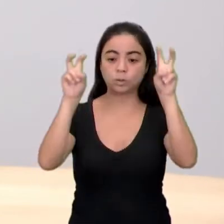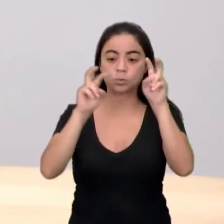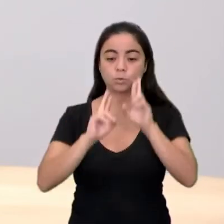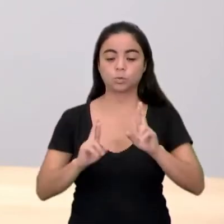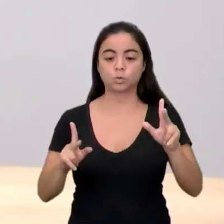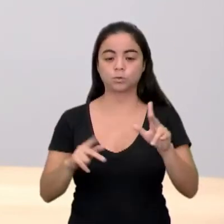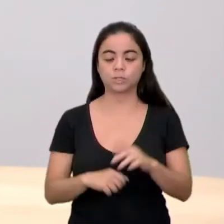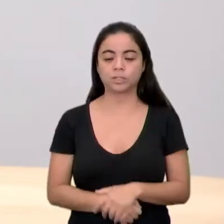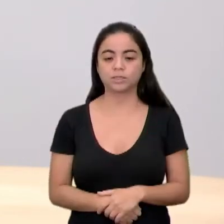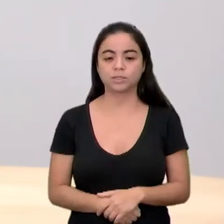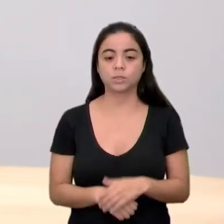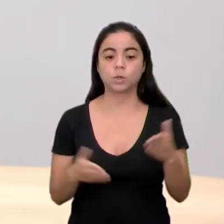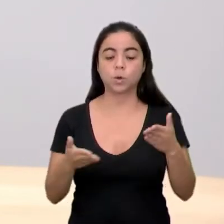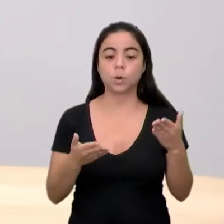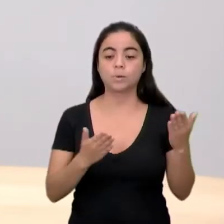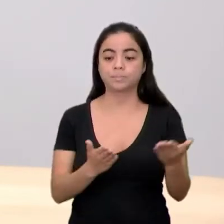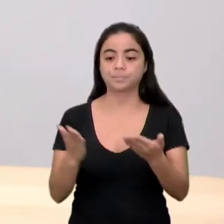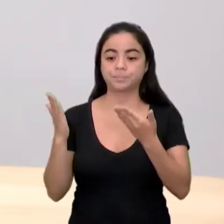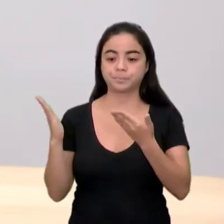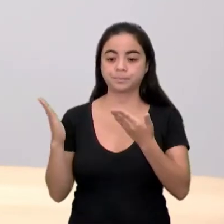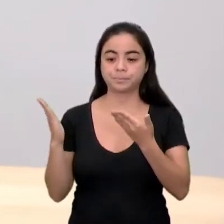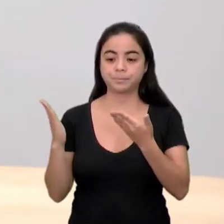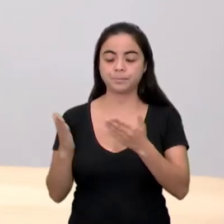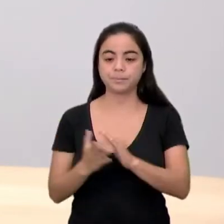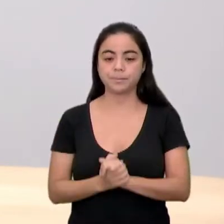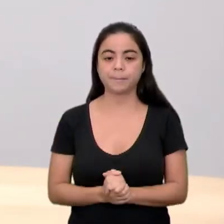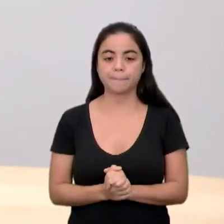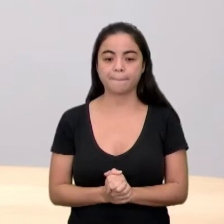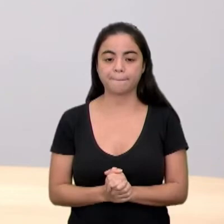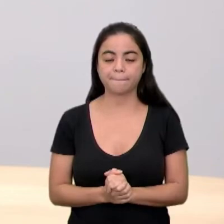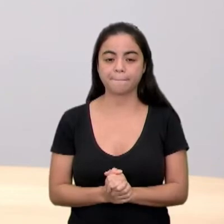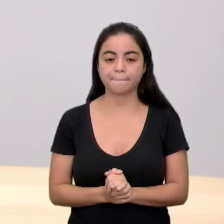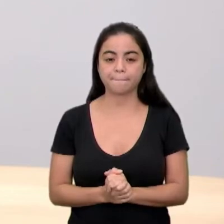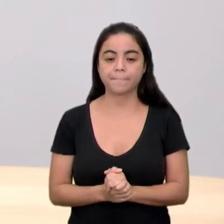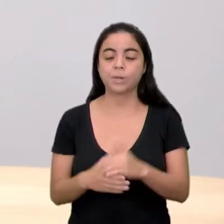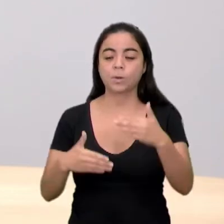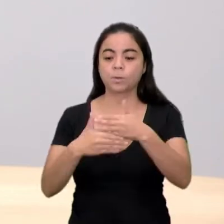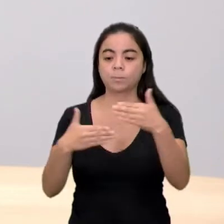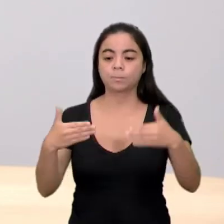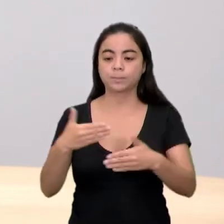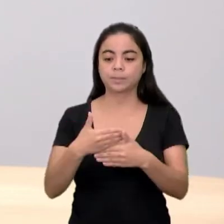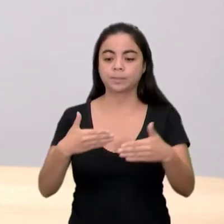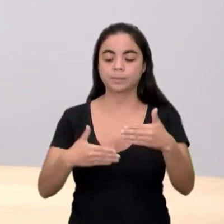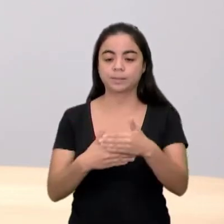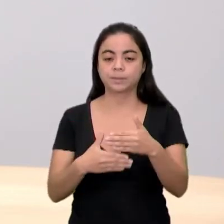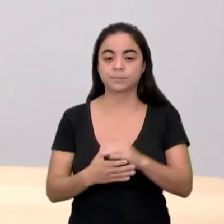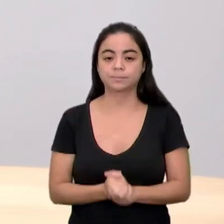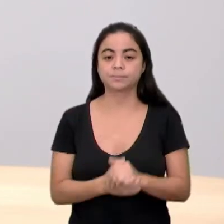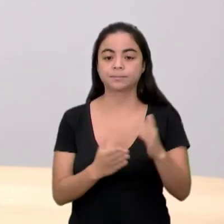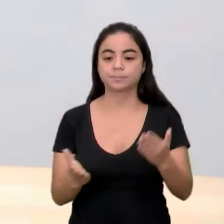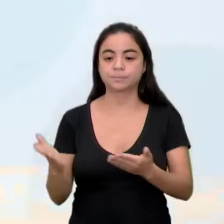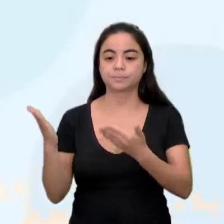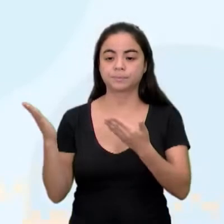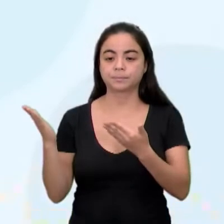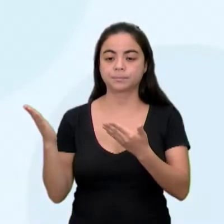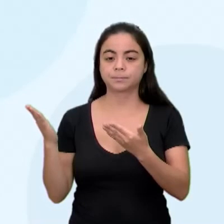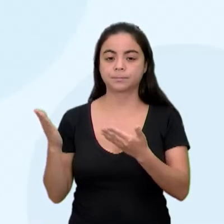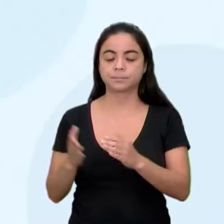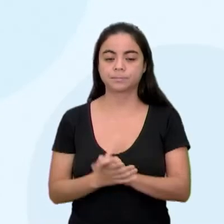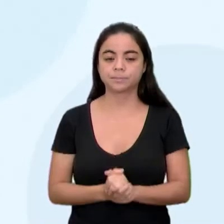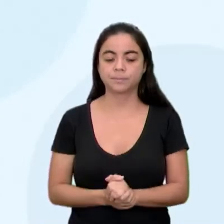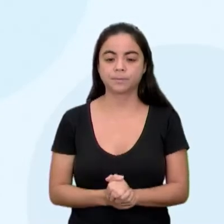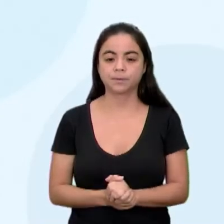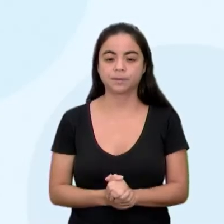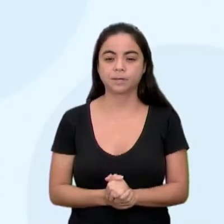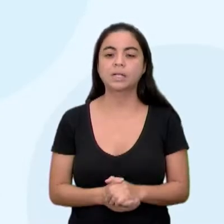O assunto de hoje está ligado aqui, ó. Vamos ver no PPT qual é o assunto que a gente tem. Vamos pedir para pôr aqui para vocês na